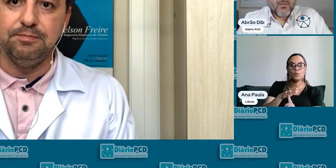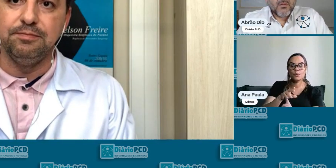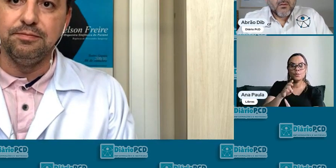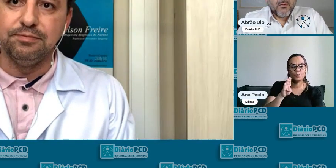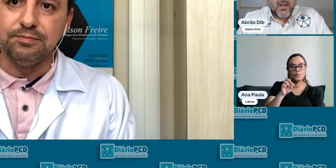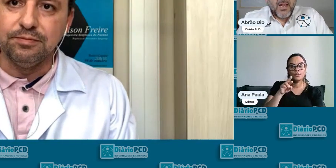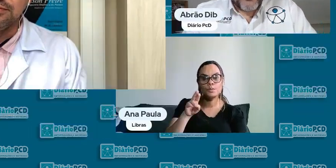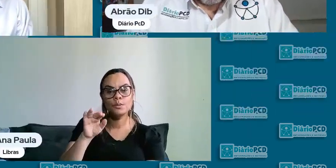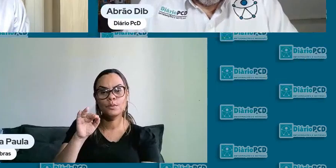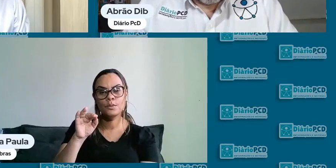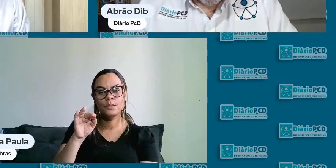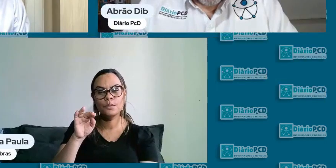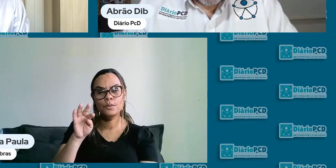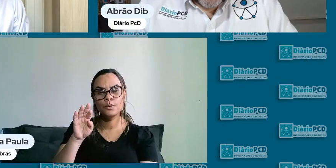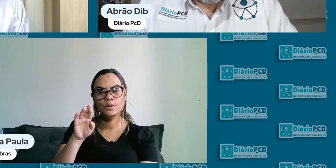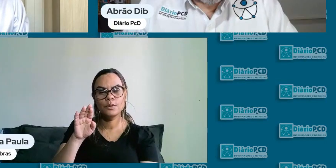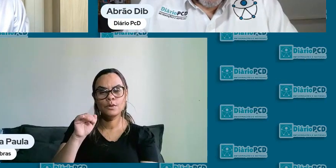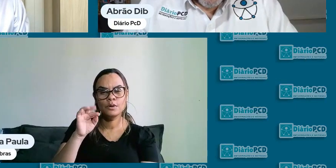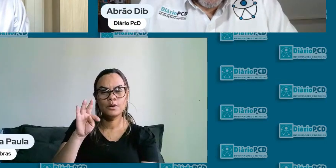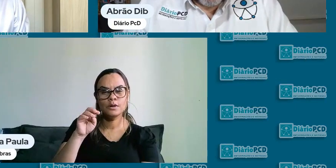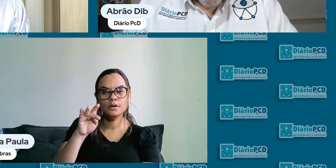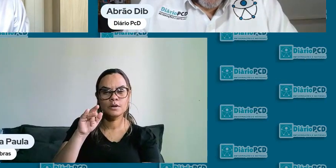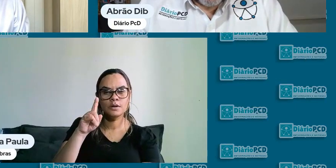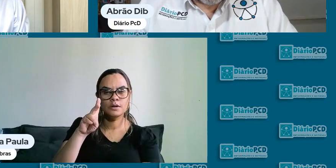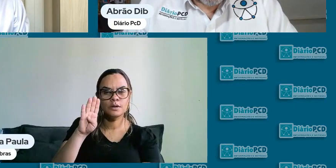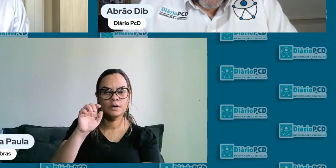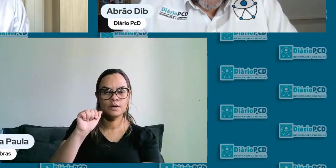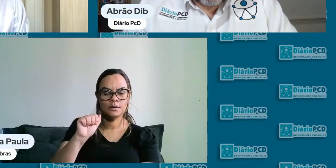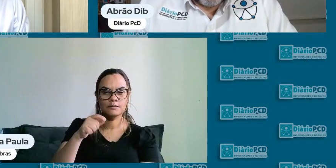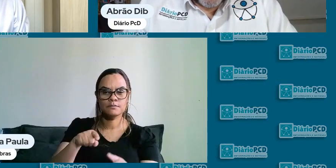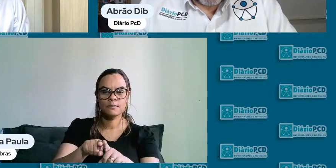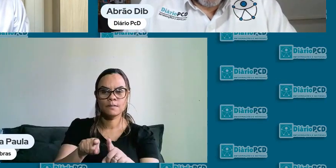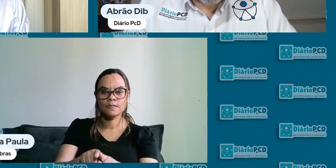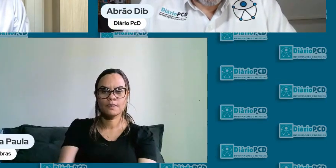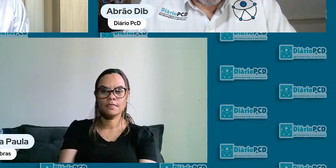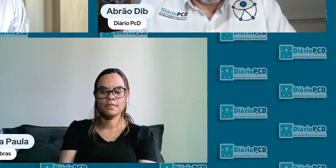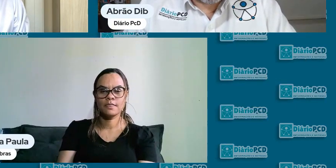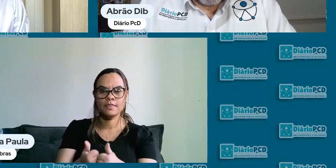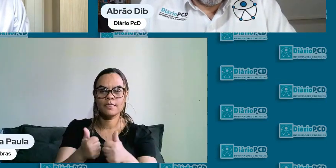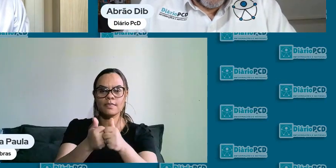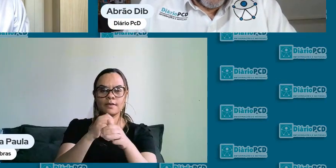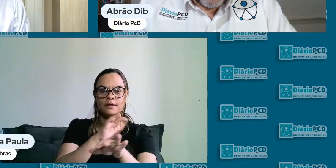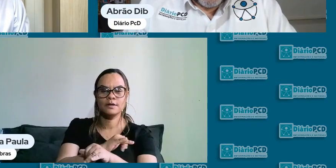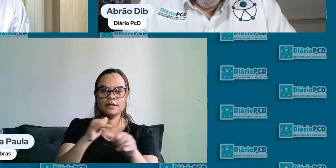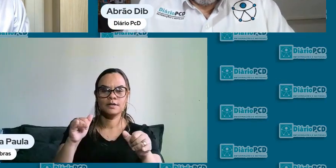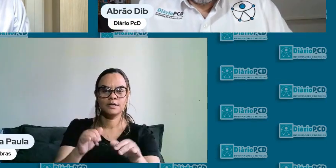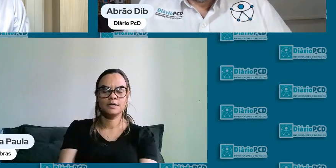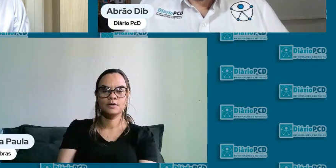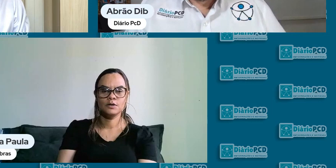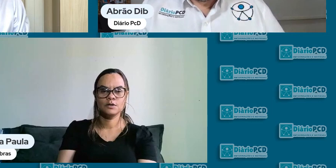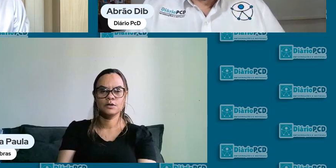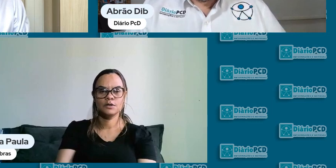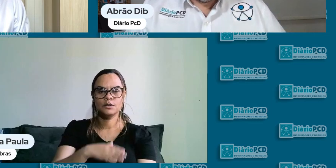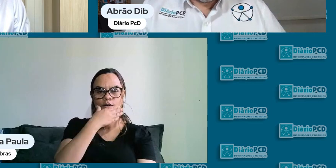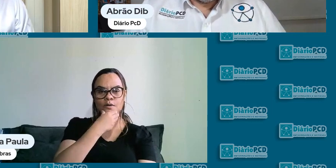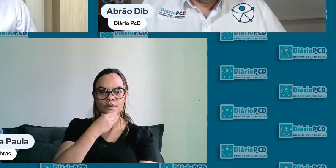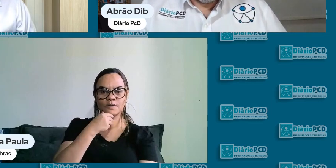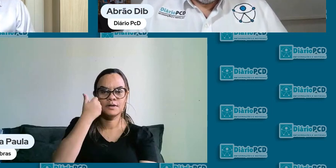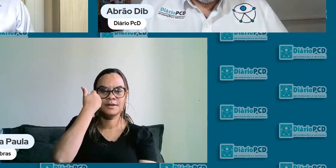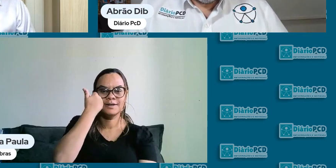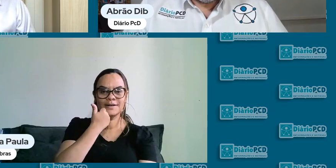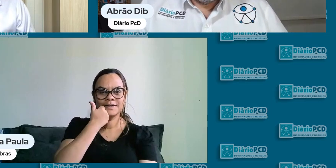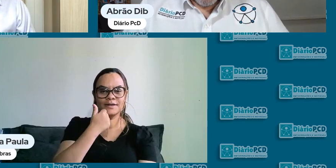Paraná. O doutor René, para quem está acompanhando a nossa transmissão, ele é um homem de pele